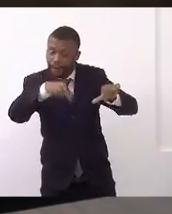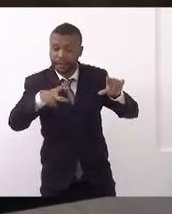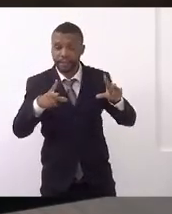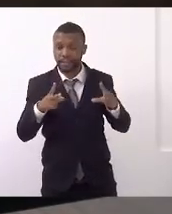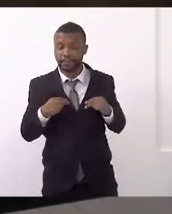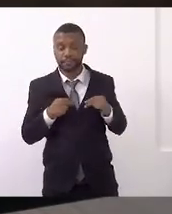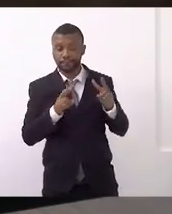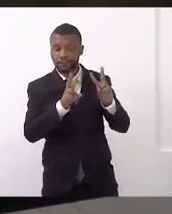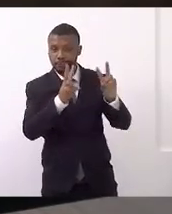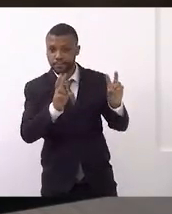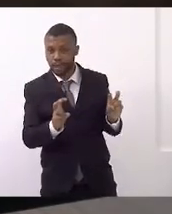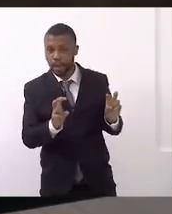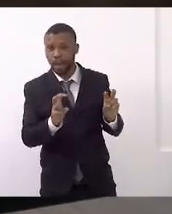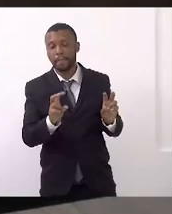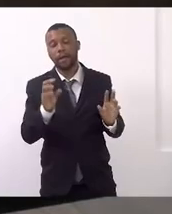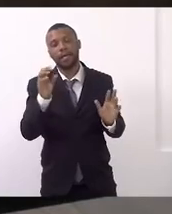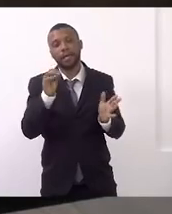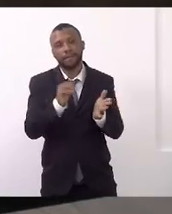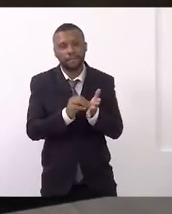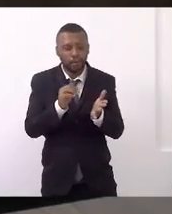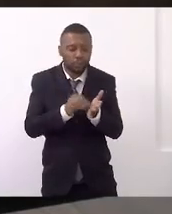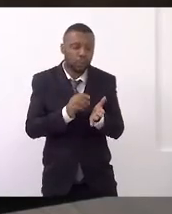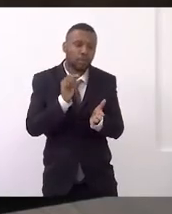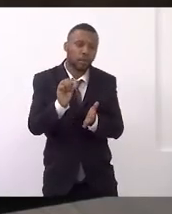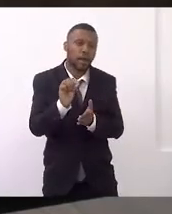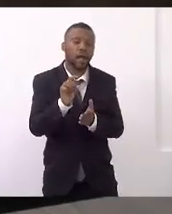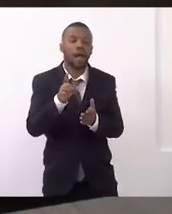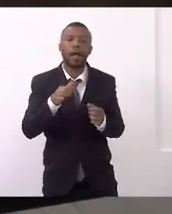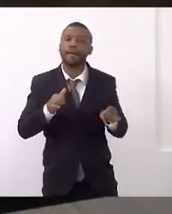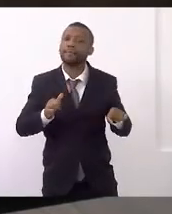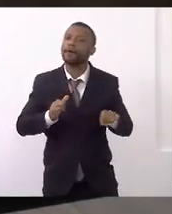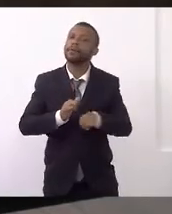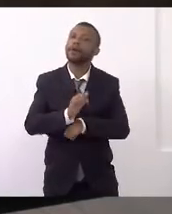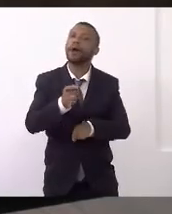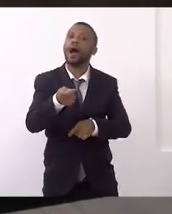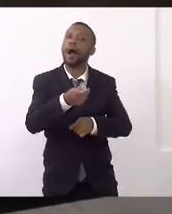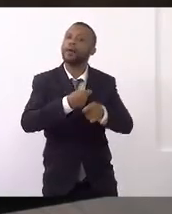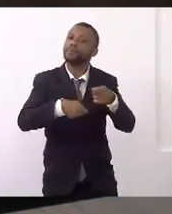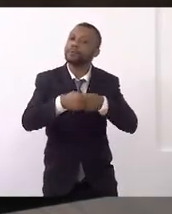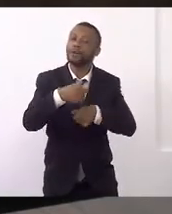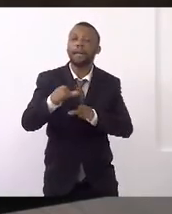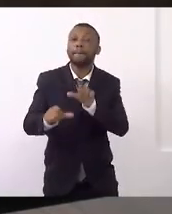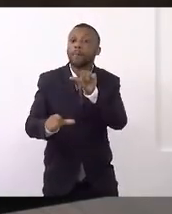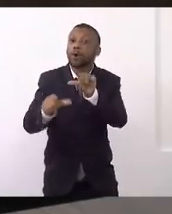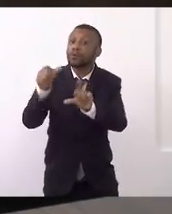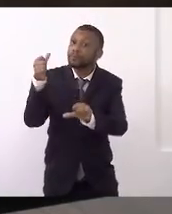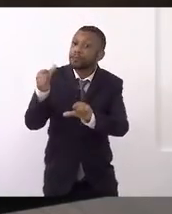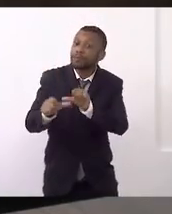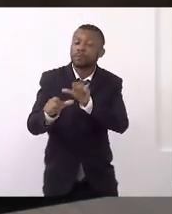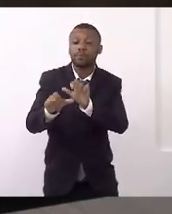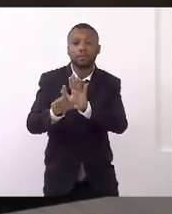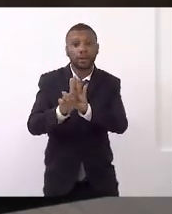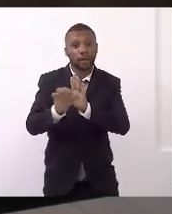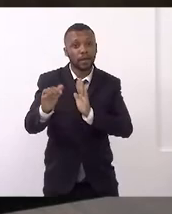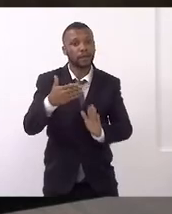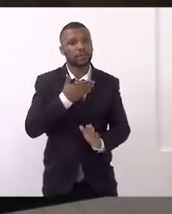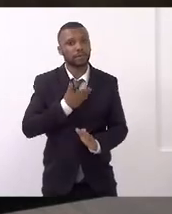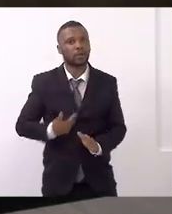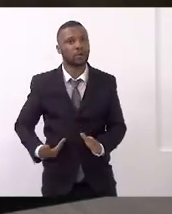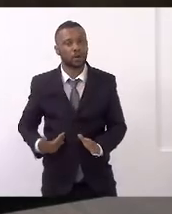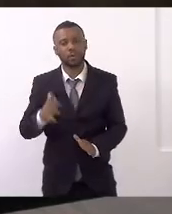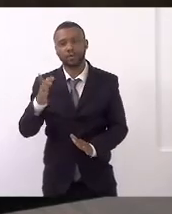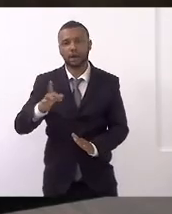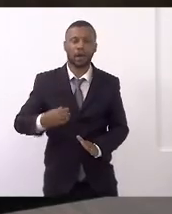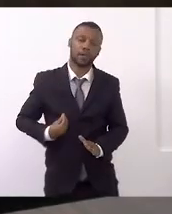se tratando de infração administrativa, modificação de lei estadual existente,